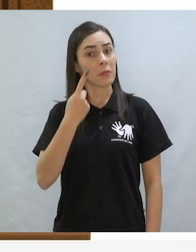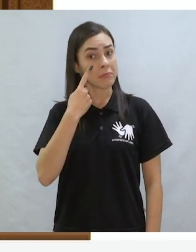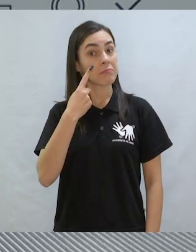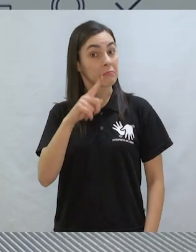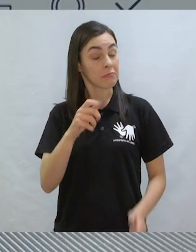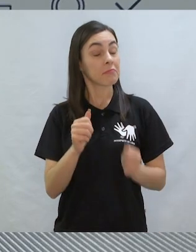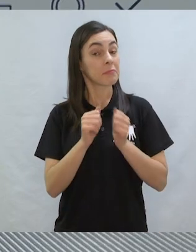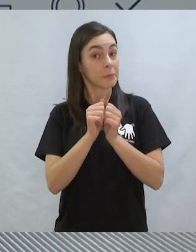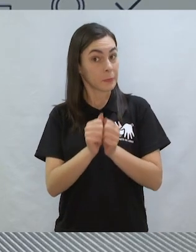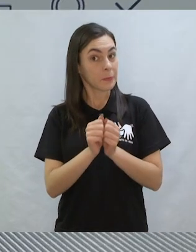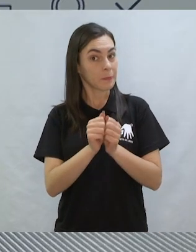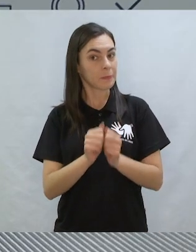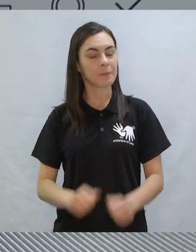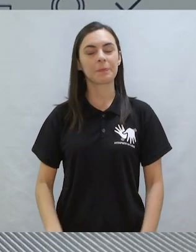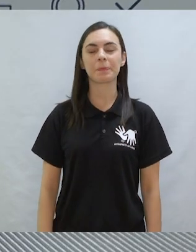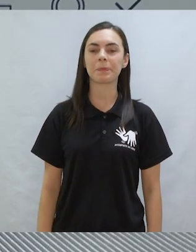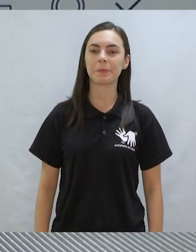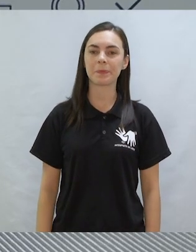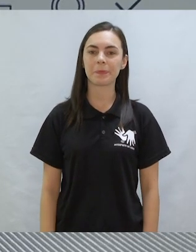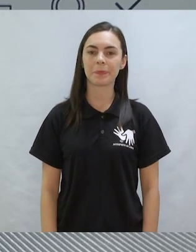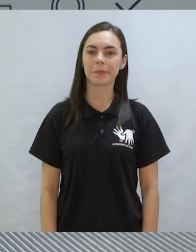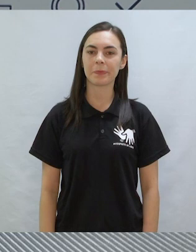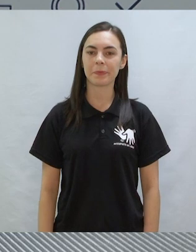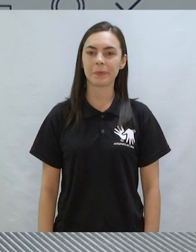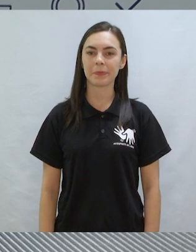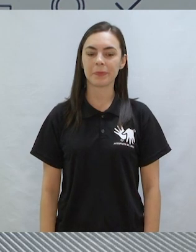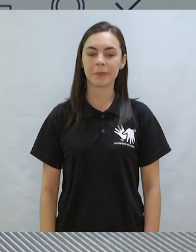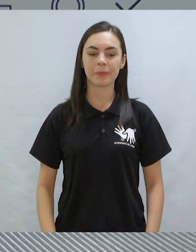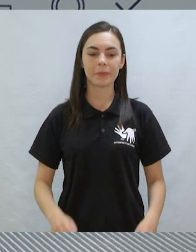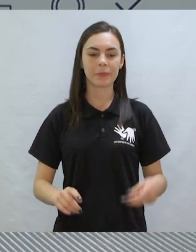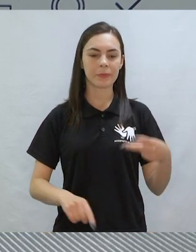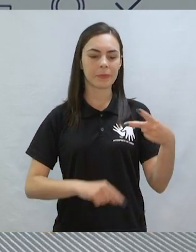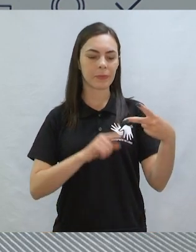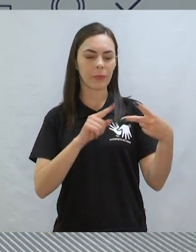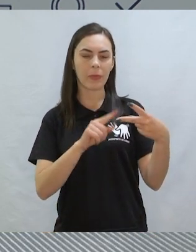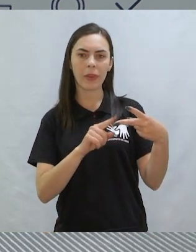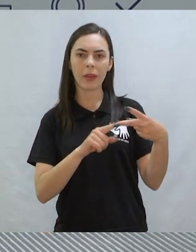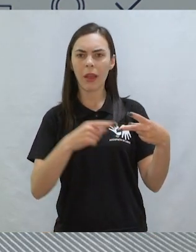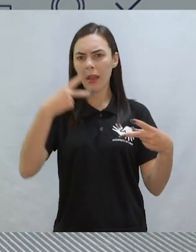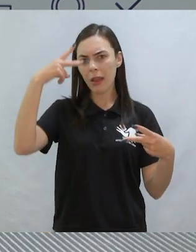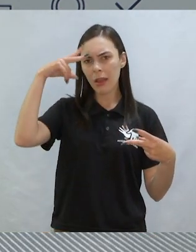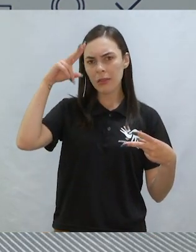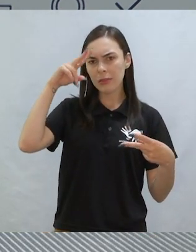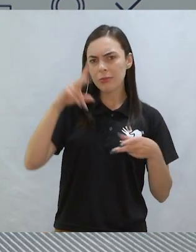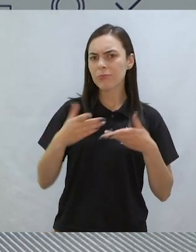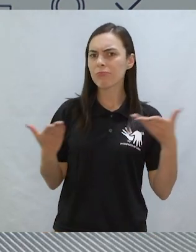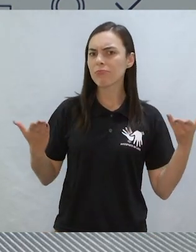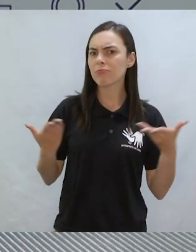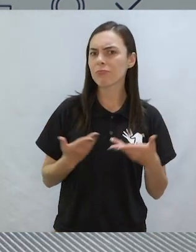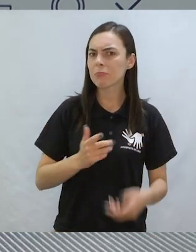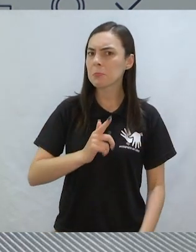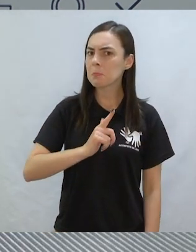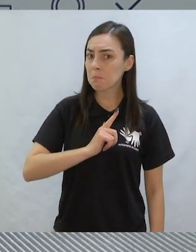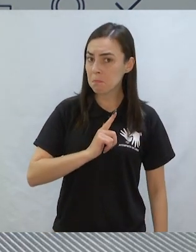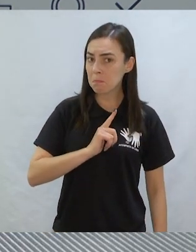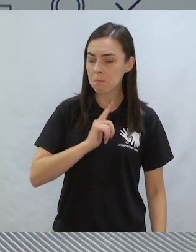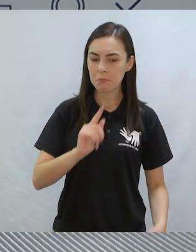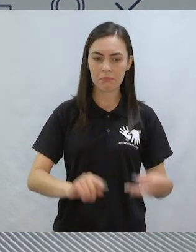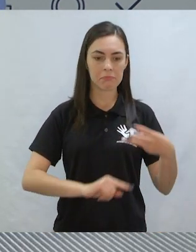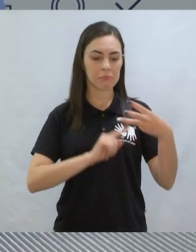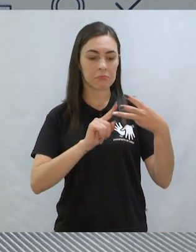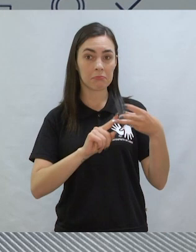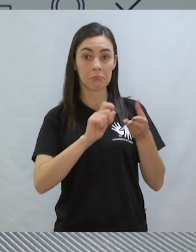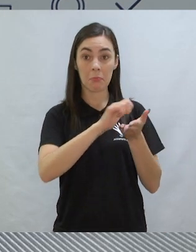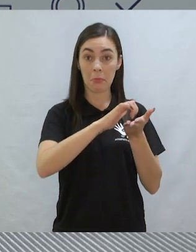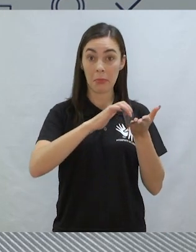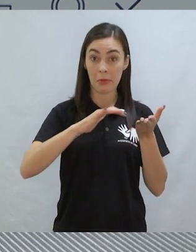Vamos descobrir juntos! Hoje tem história. Vamos ter